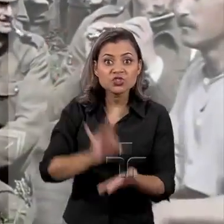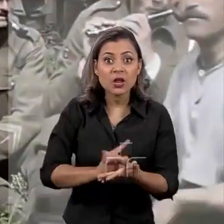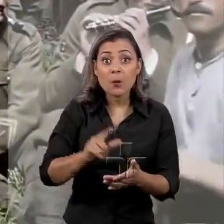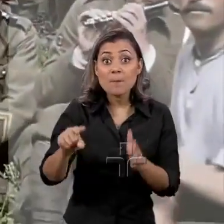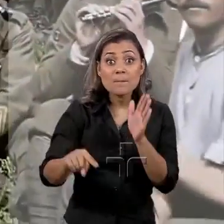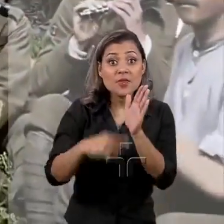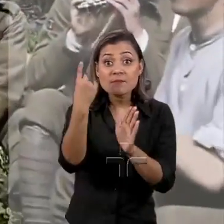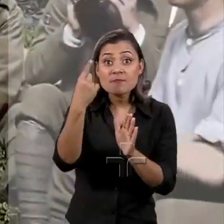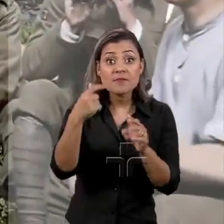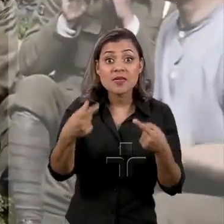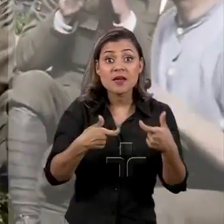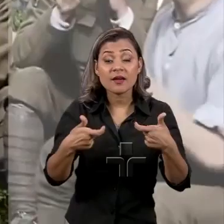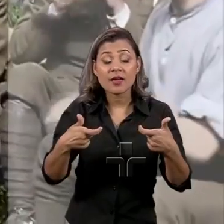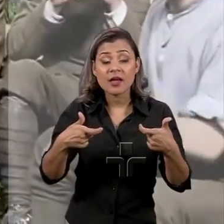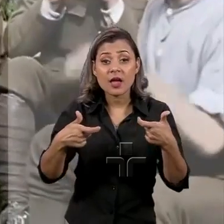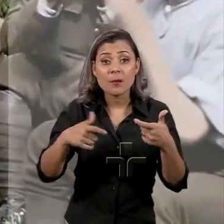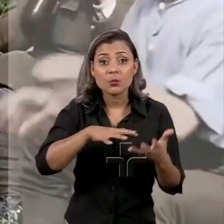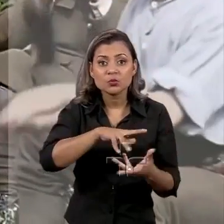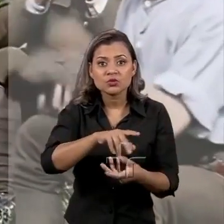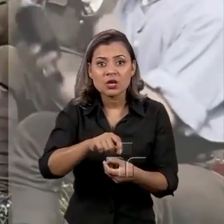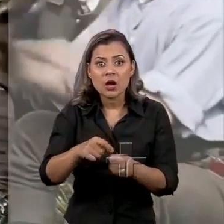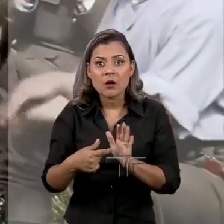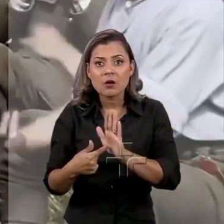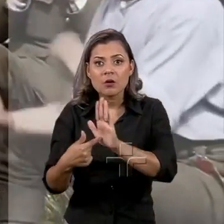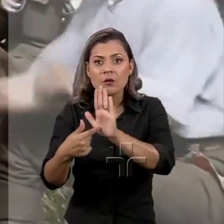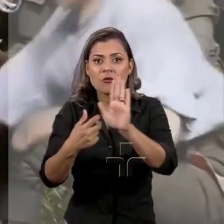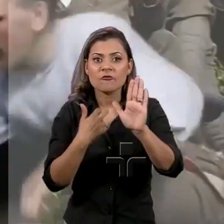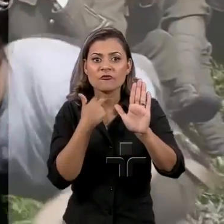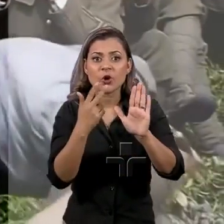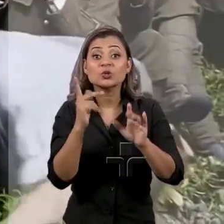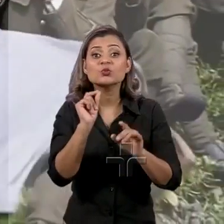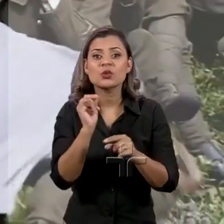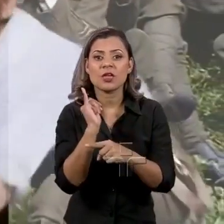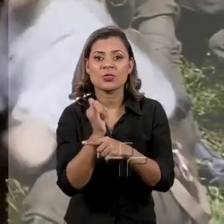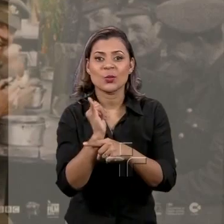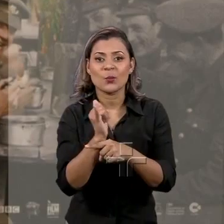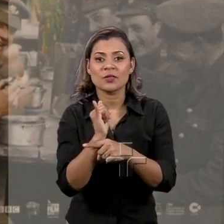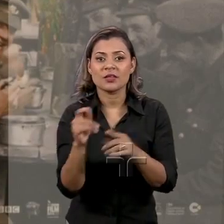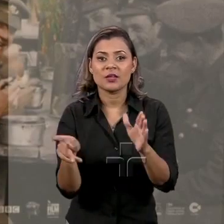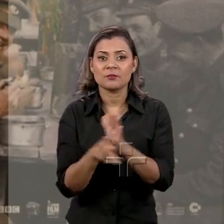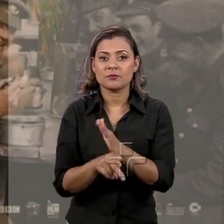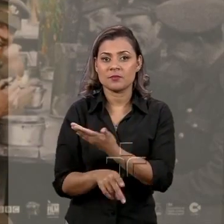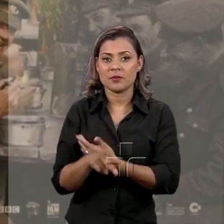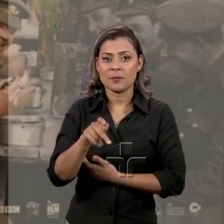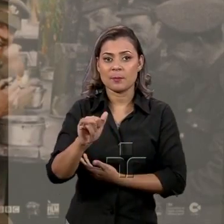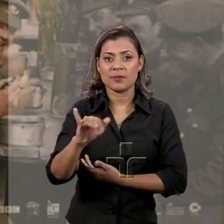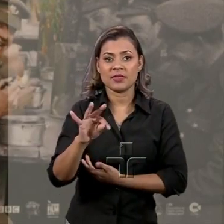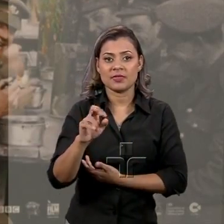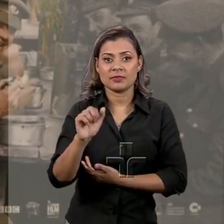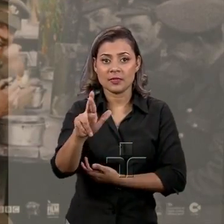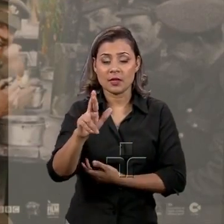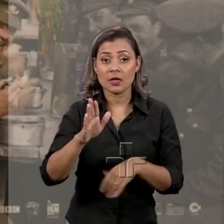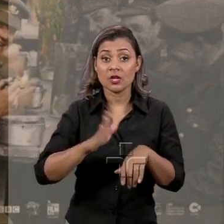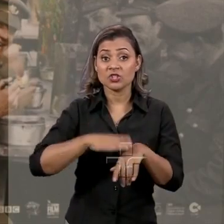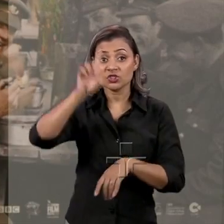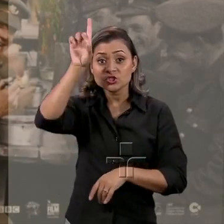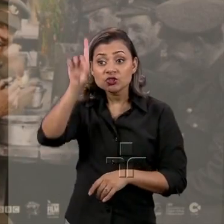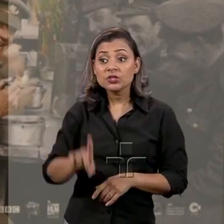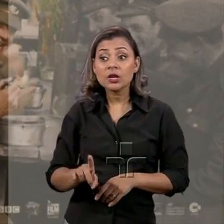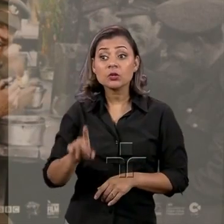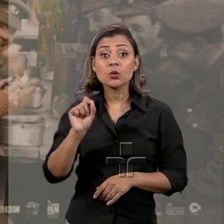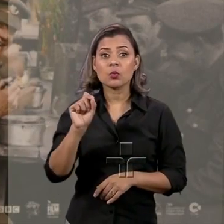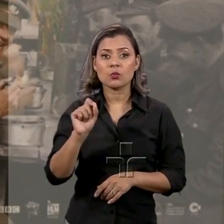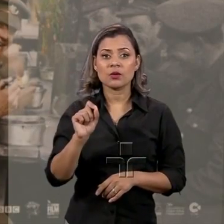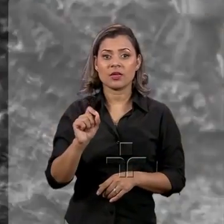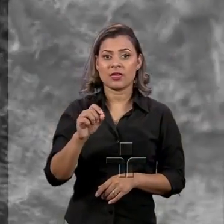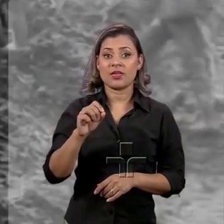Guerra Mundial ganharam cores e vozes no documentário do neozelandês Peter Jackson, diretor da trilogia O Senhor